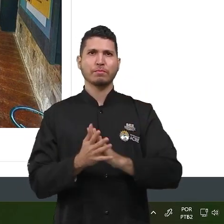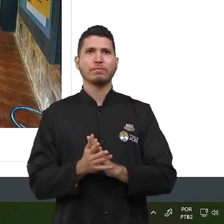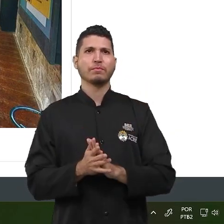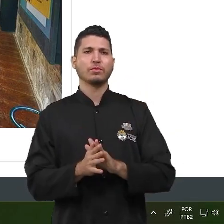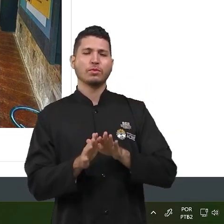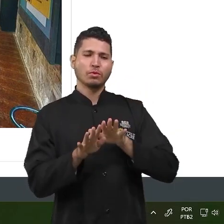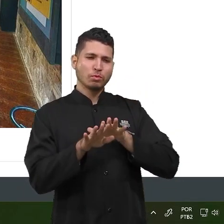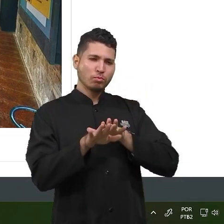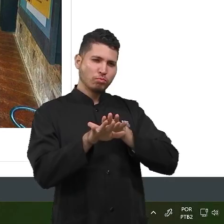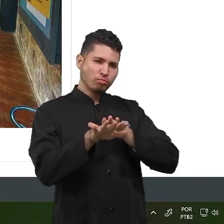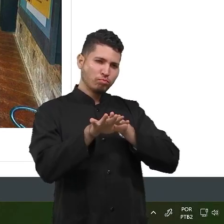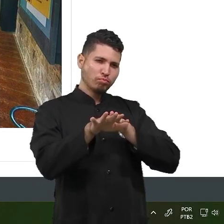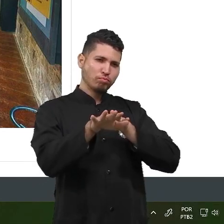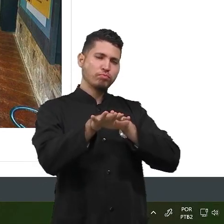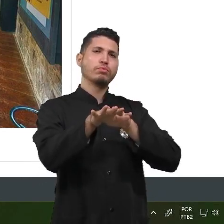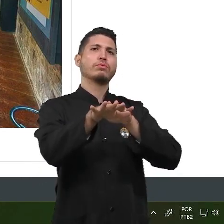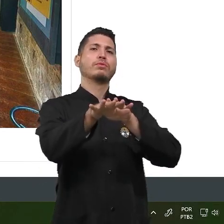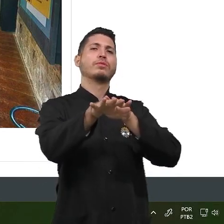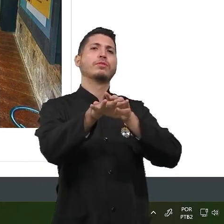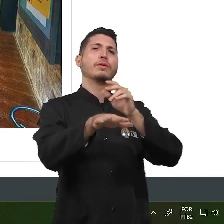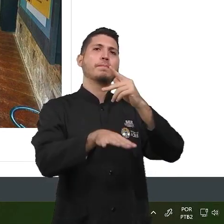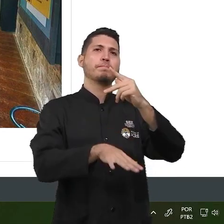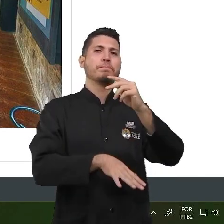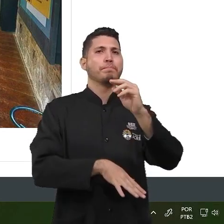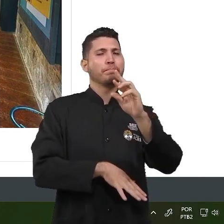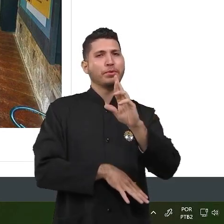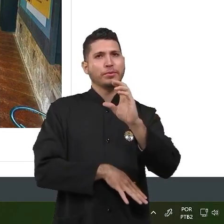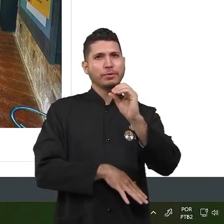gigante, e que traz aqui